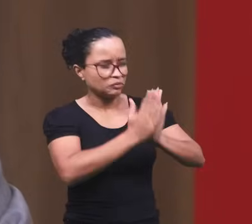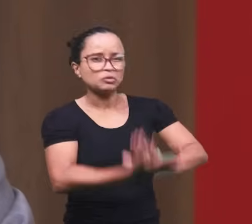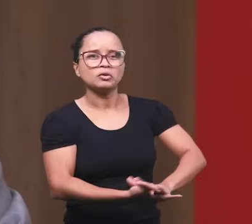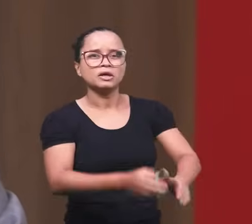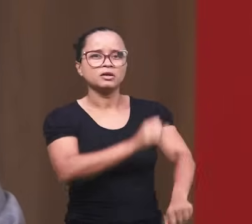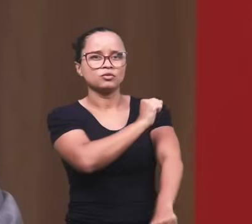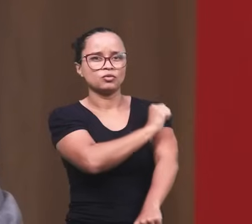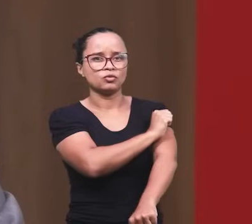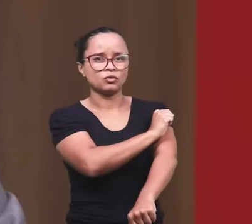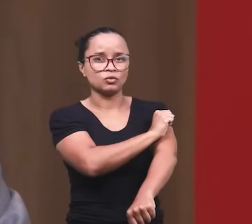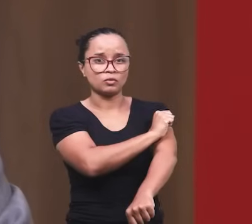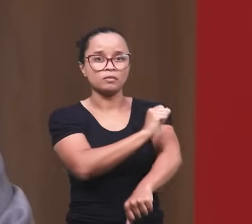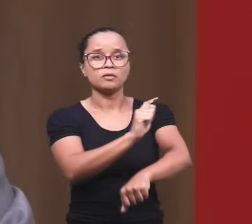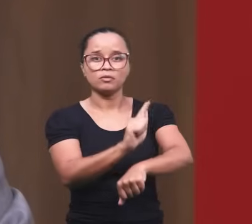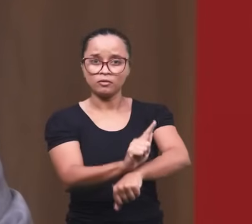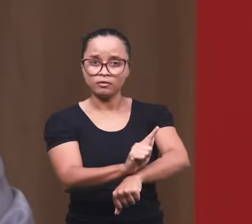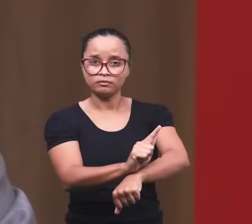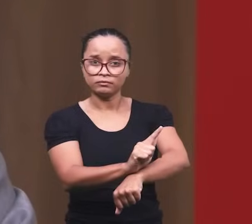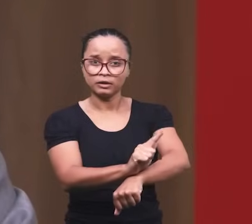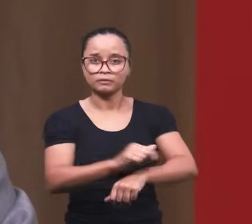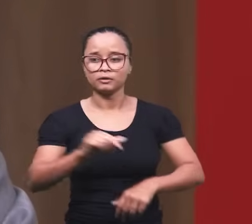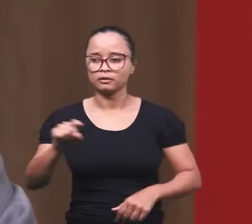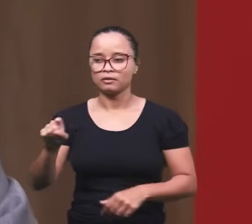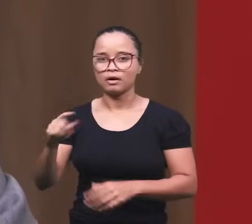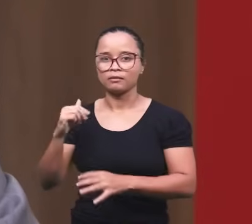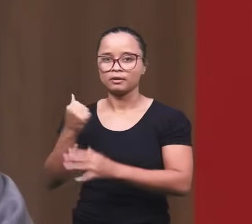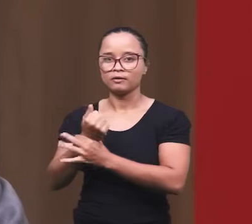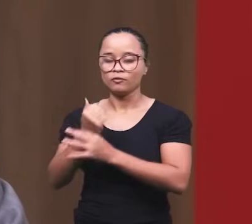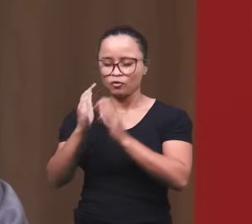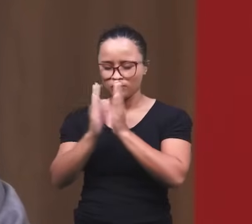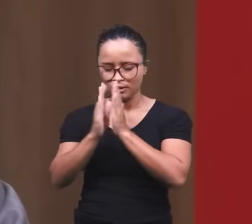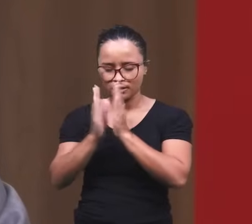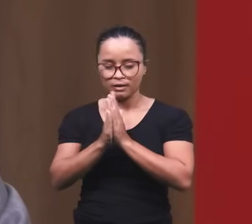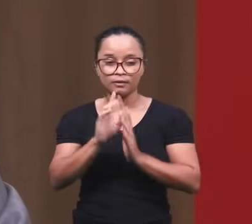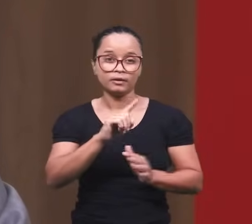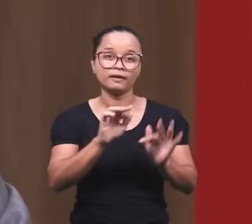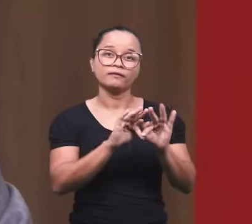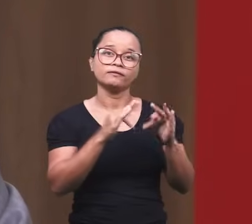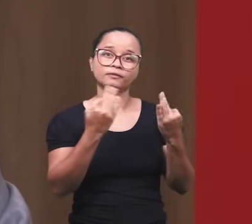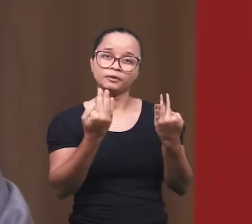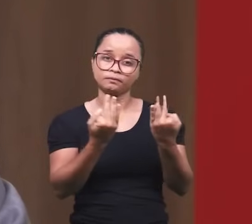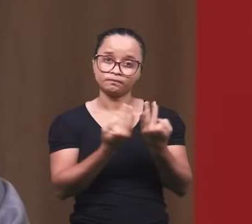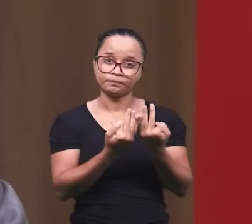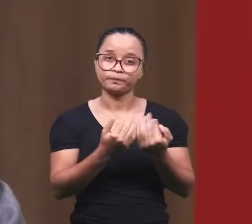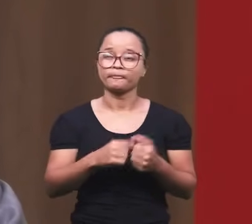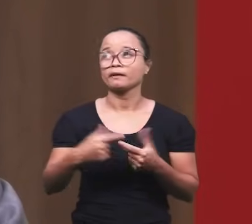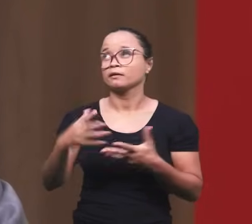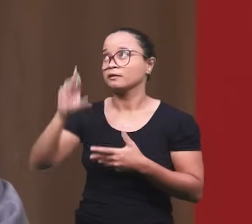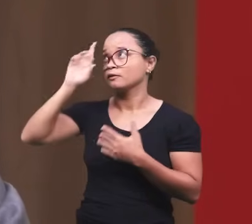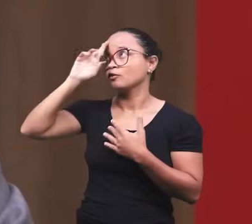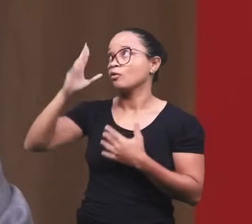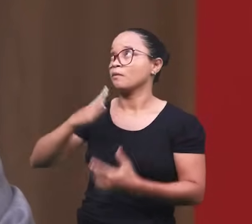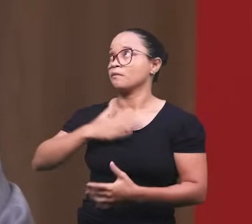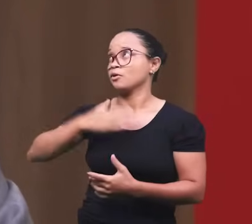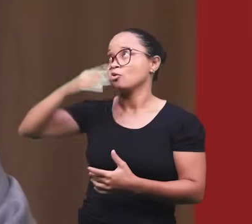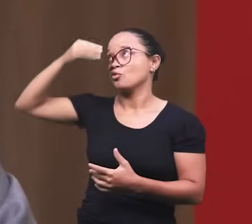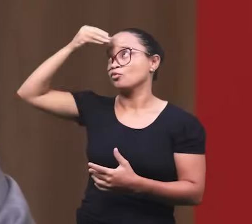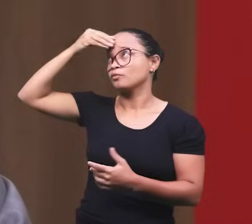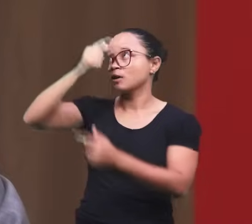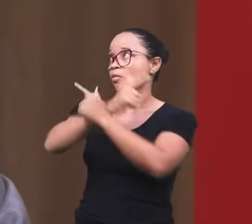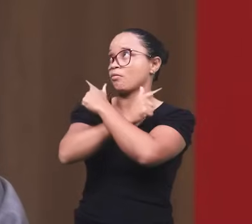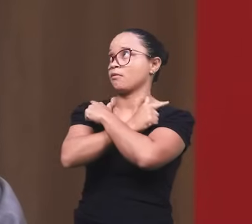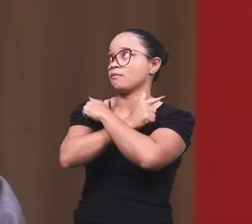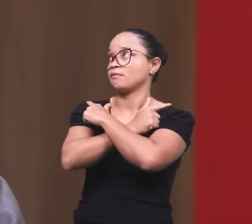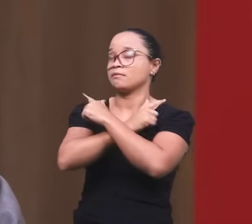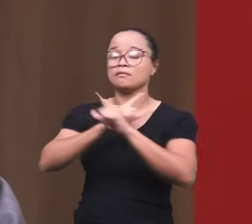ló Abraão foi interceder por uma família uhum Apesar dele não ter falado Senhor